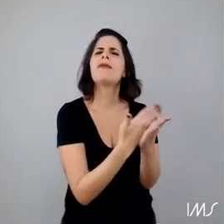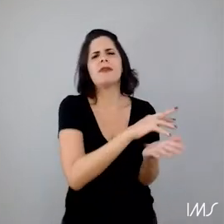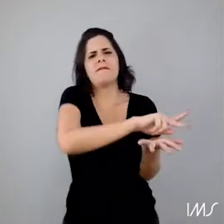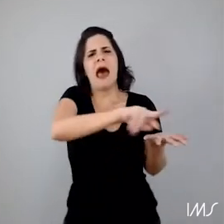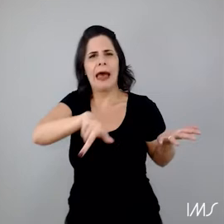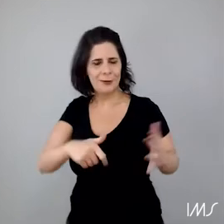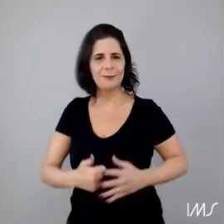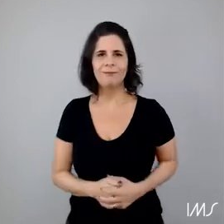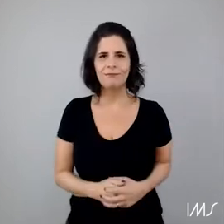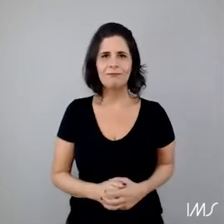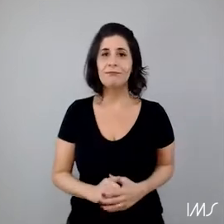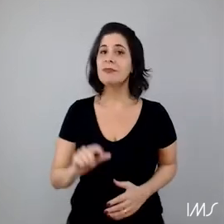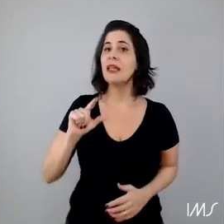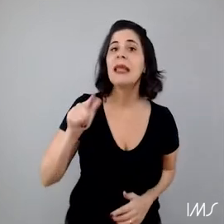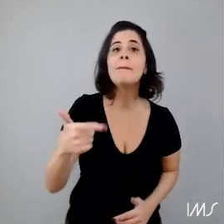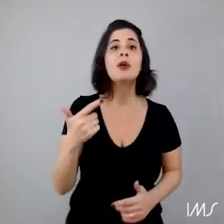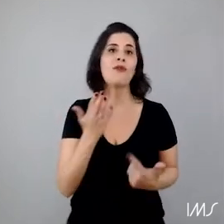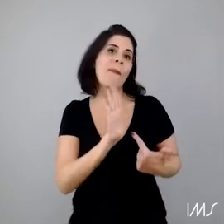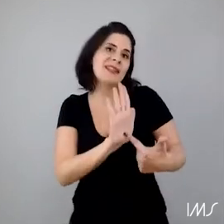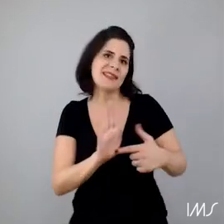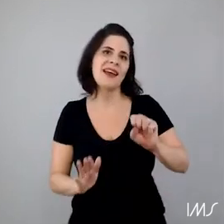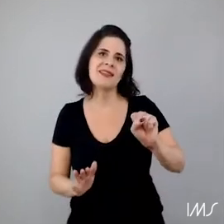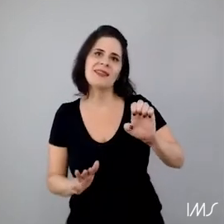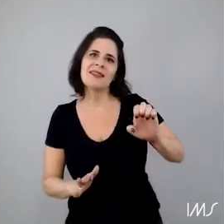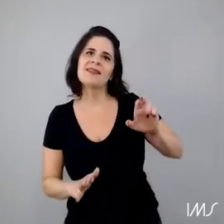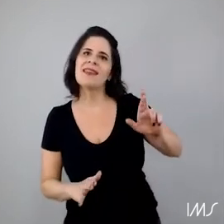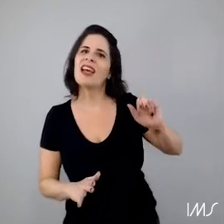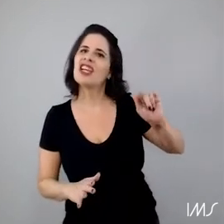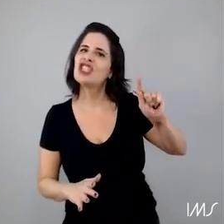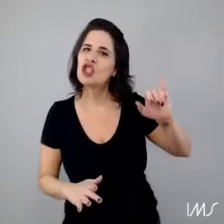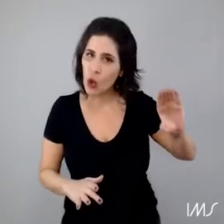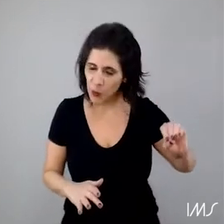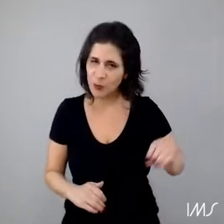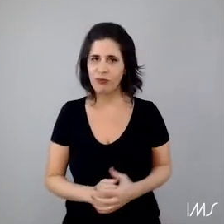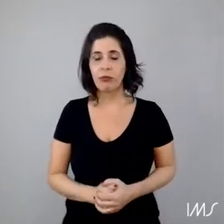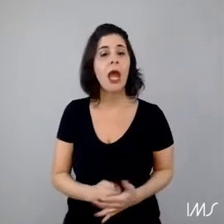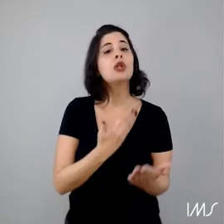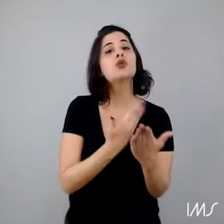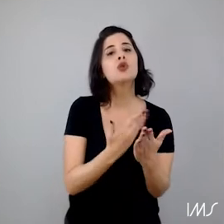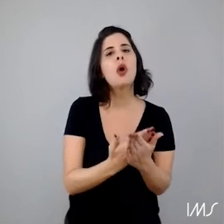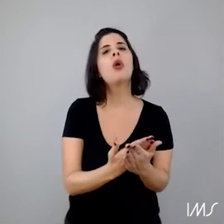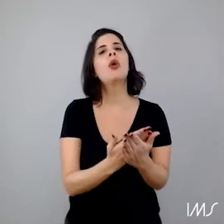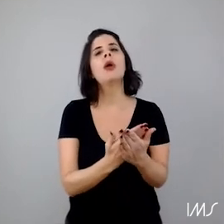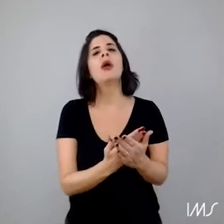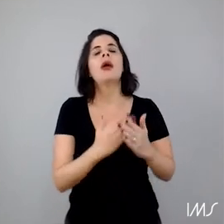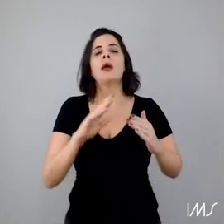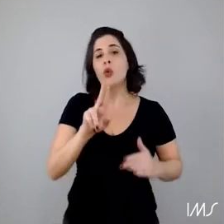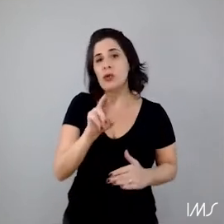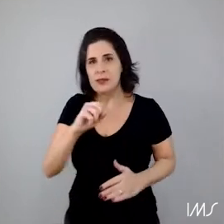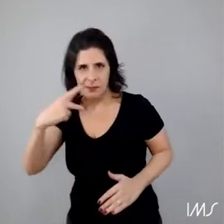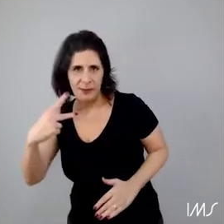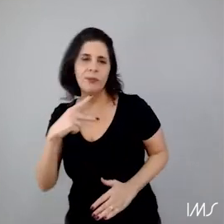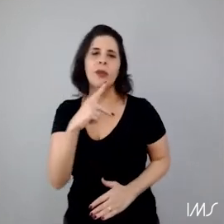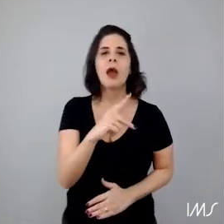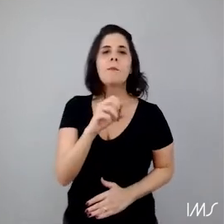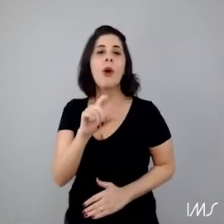Apresento o Sérgio também, de maneira depois a gente mergulhar no nosso debate mesmo. Sérgio estudou na Escola Politécnica da Universidade de